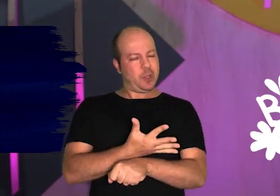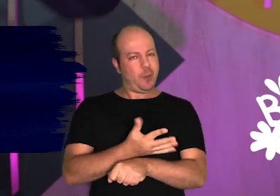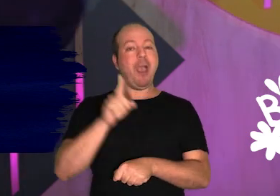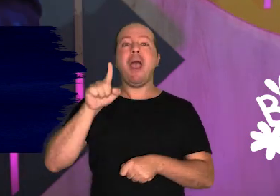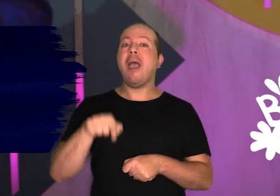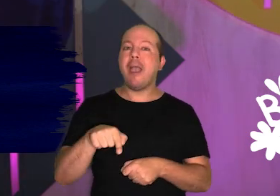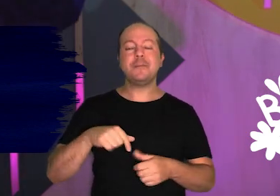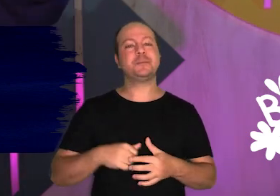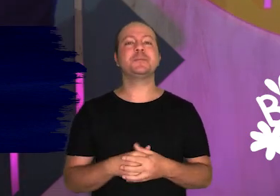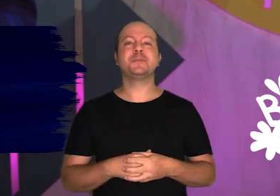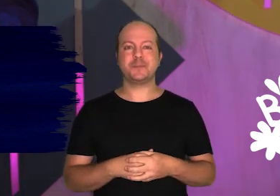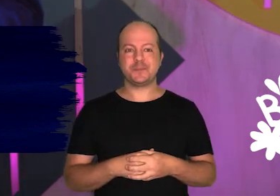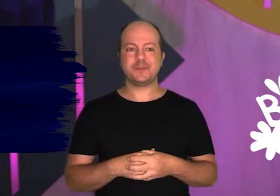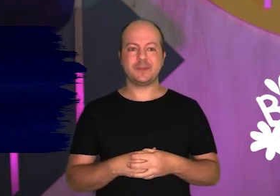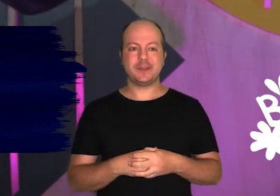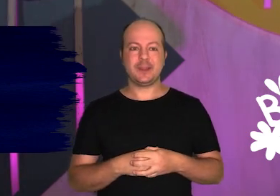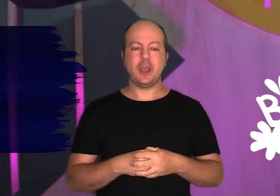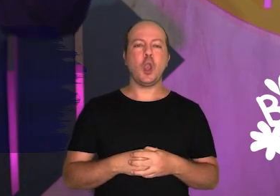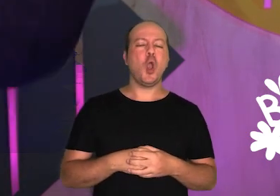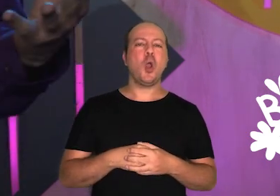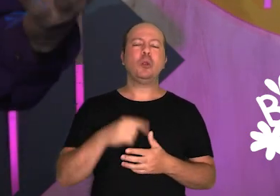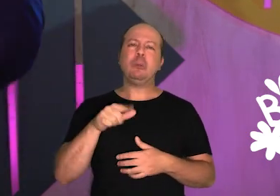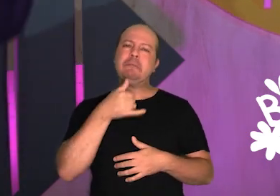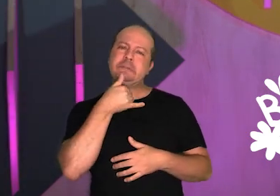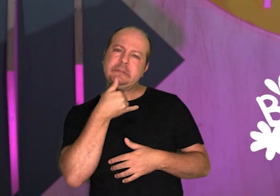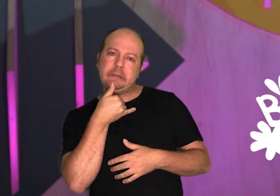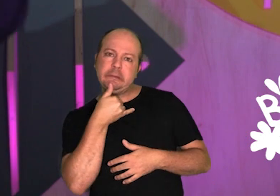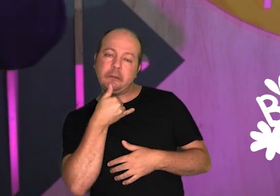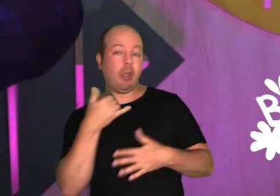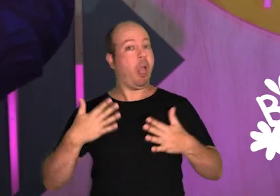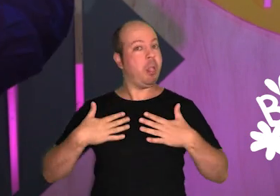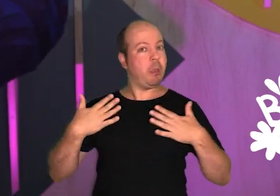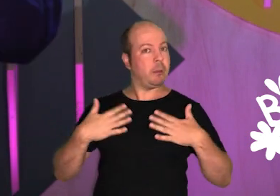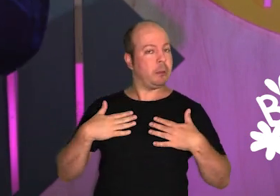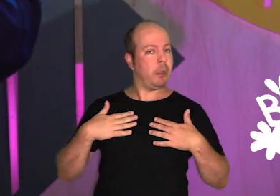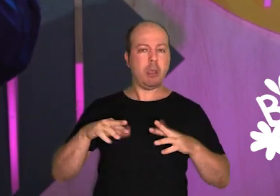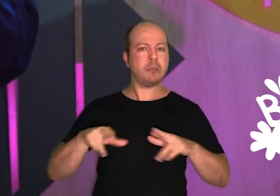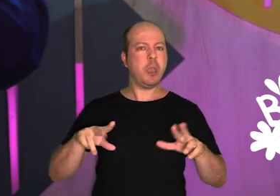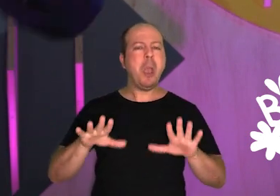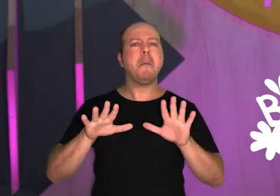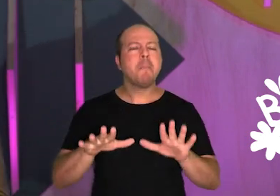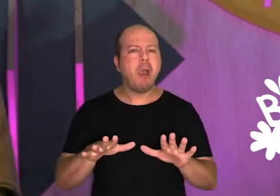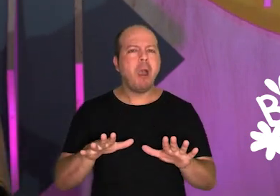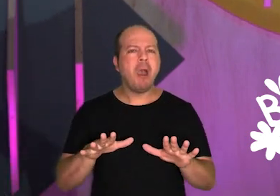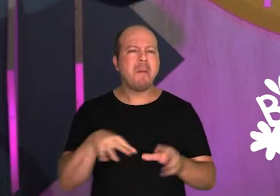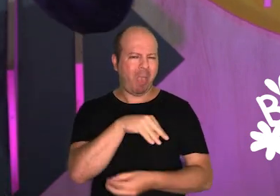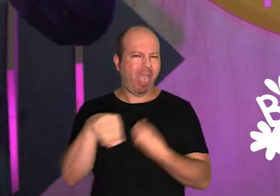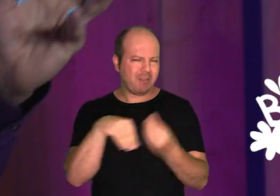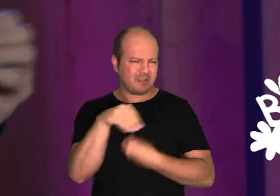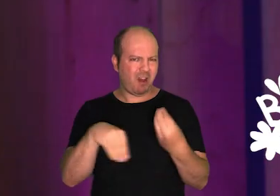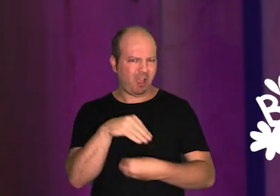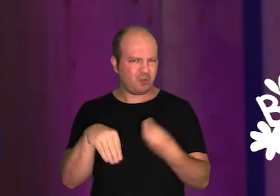é a emoção com o rosto, que não é nem tristeza, nem alegria, mas eu diria que é